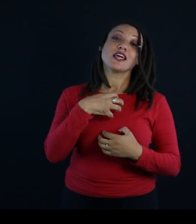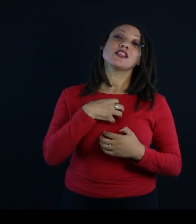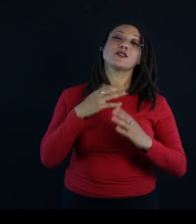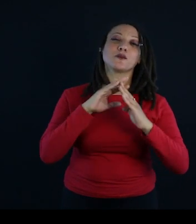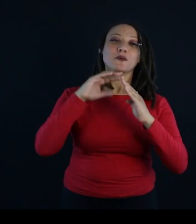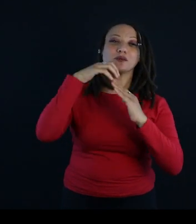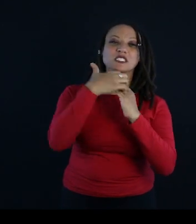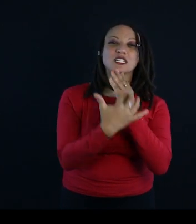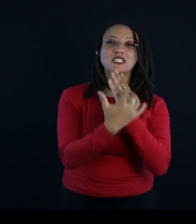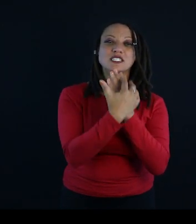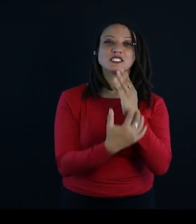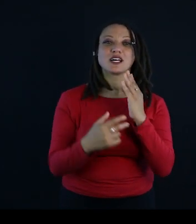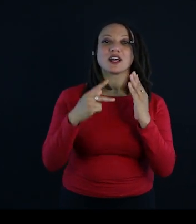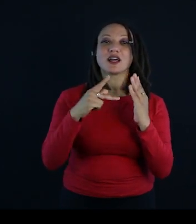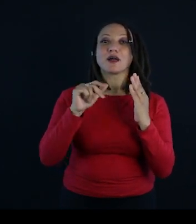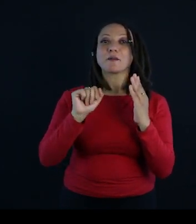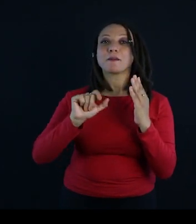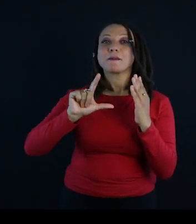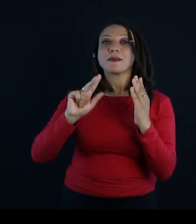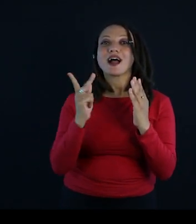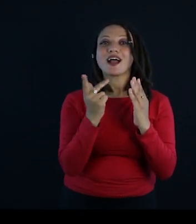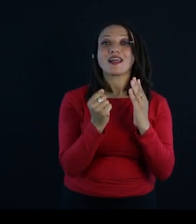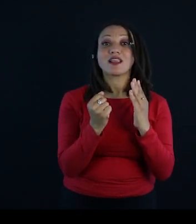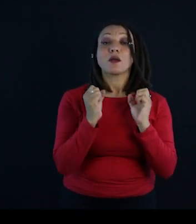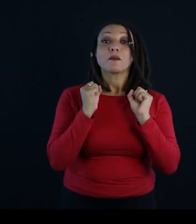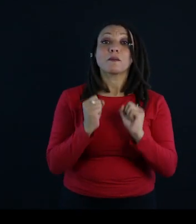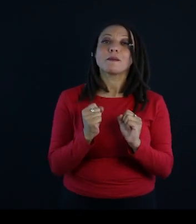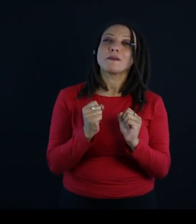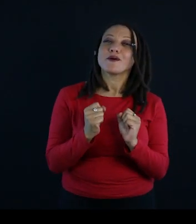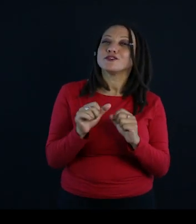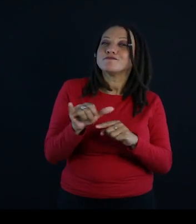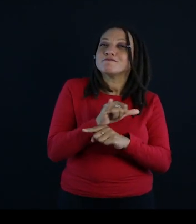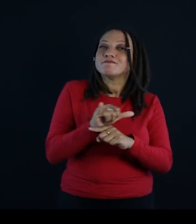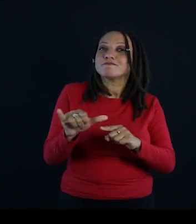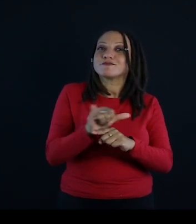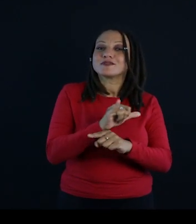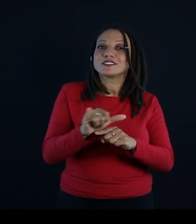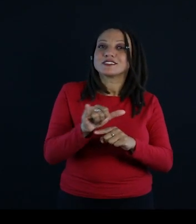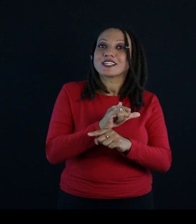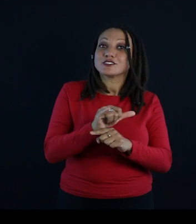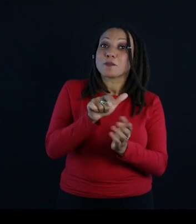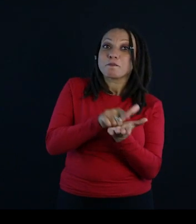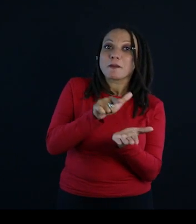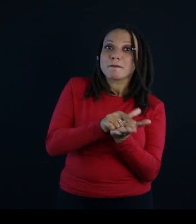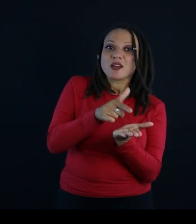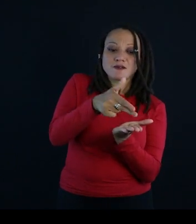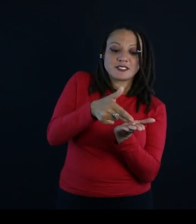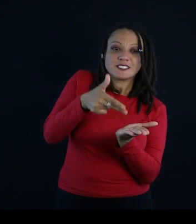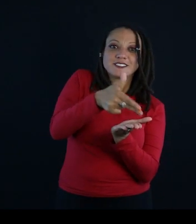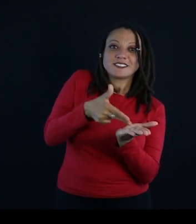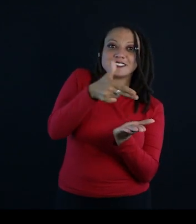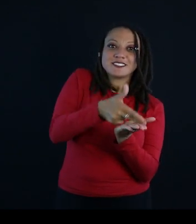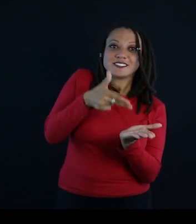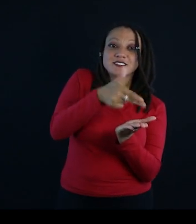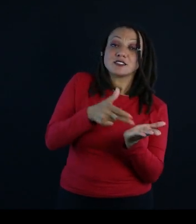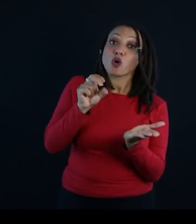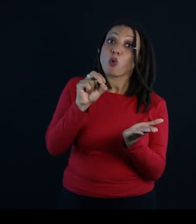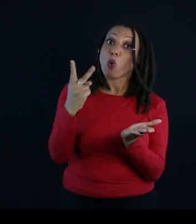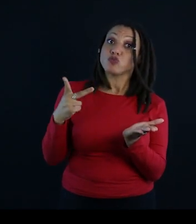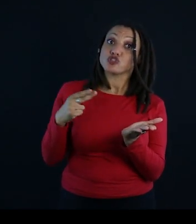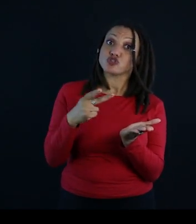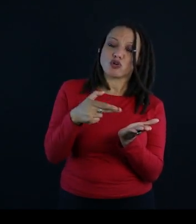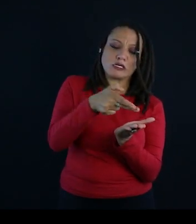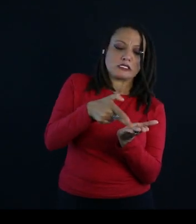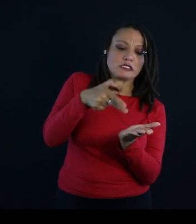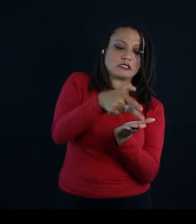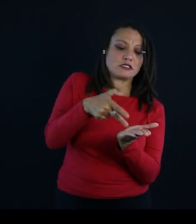uma detonada aqui, ó, tá vendo? Pra parecer que ela é de palha. Tá vendo a textura que fica? Isso é bem legal de fazer. Pode